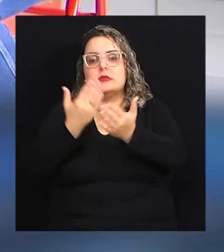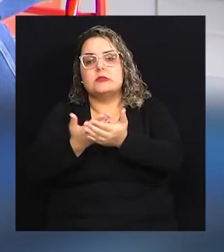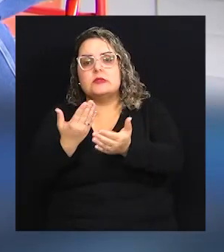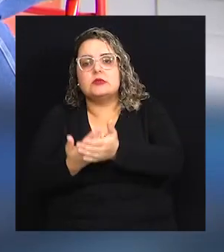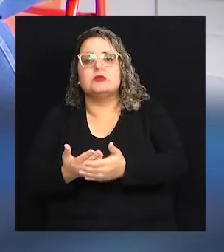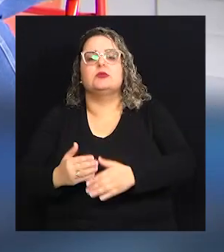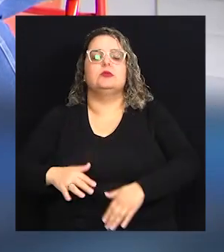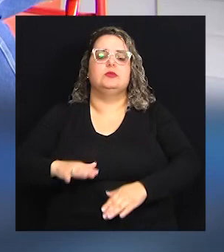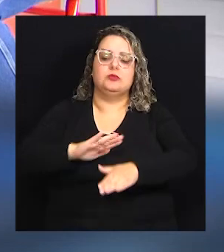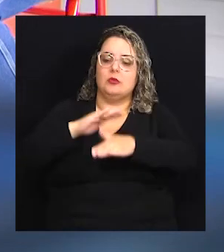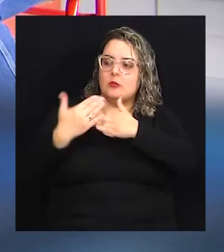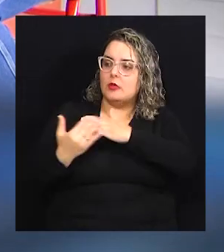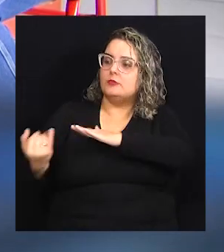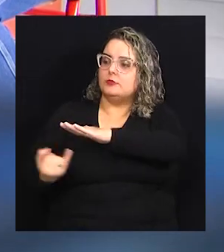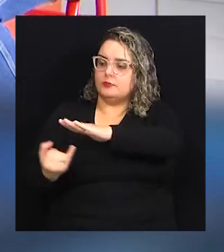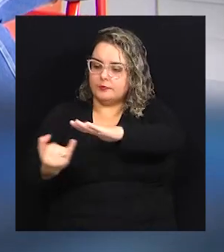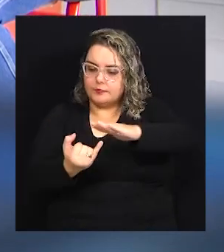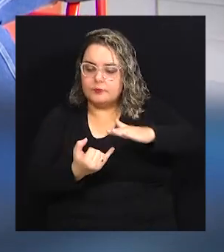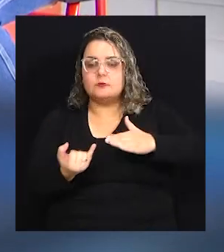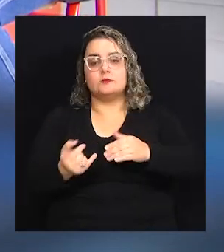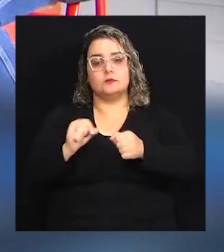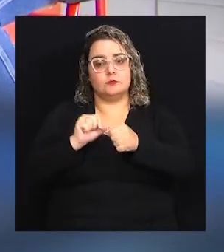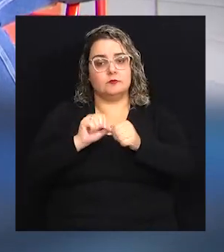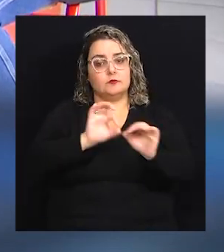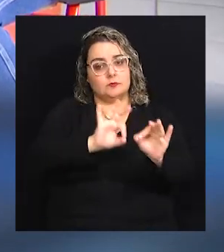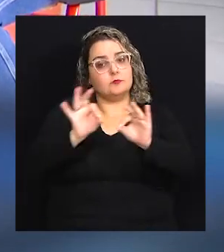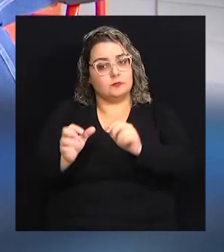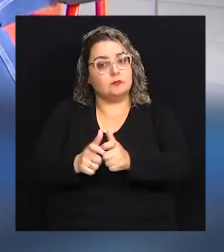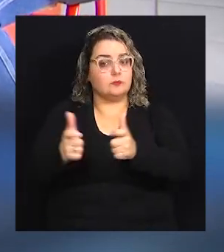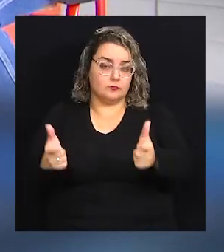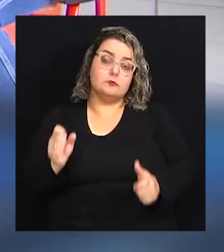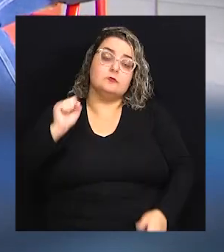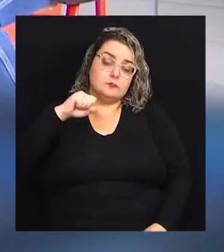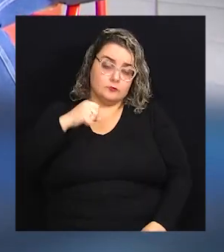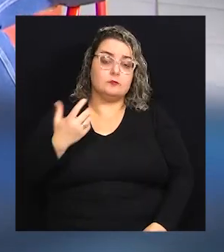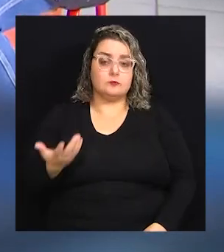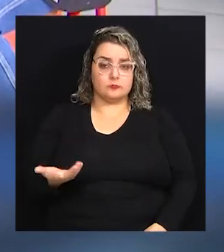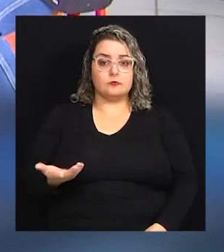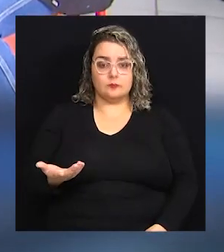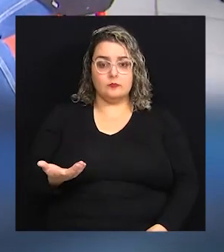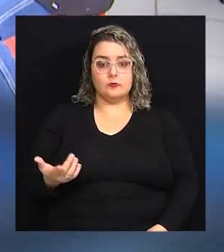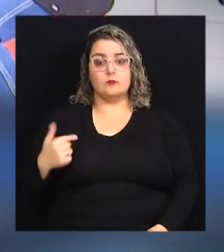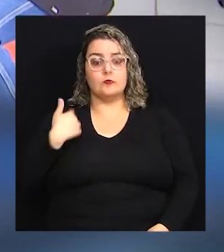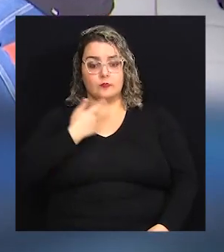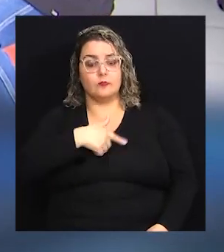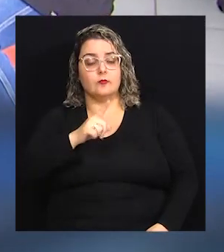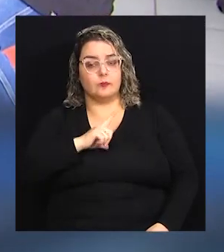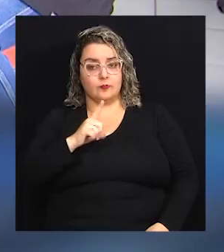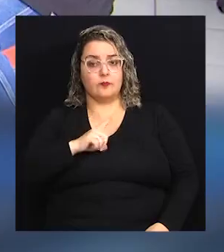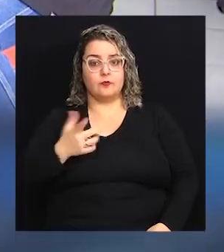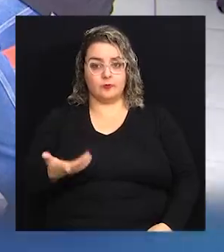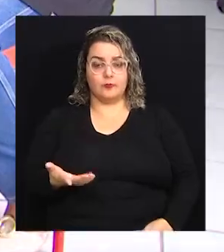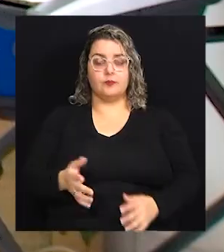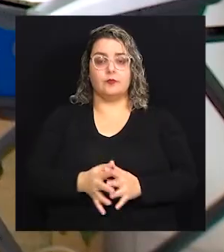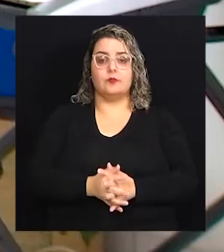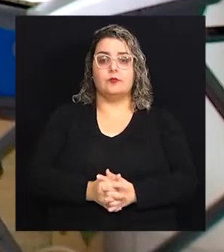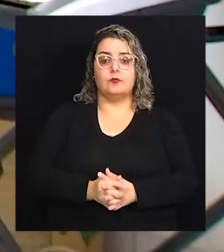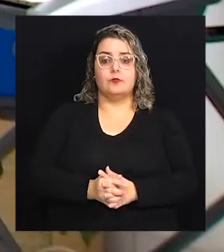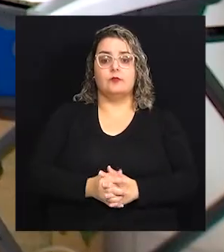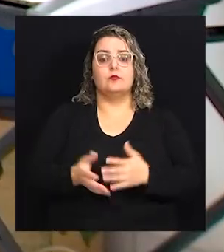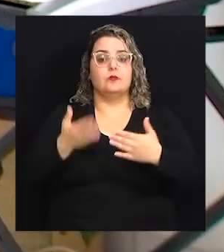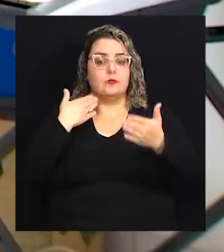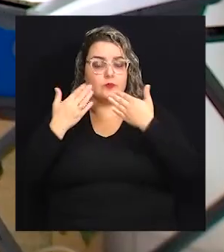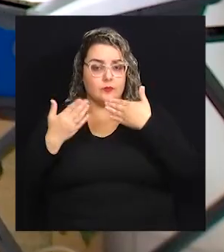do bairro, com as instituições daqui, para poder fazer esse acompanhamento maior, né? Sim. Nós temos aí